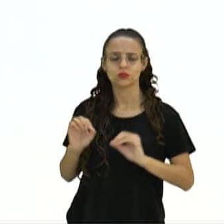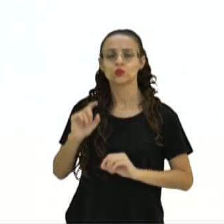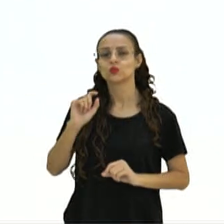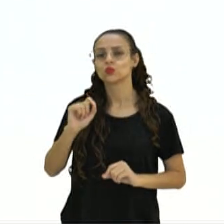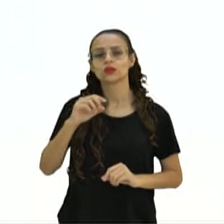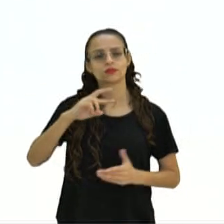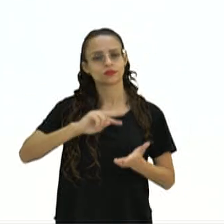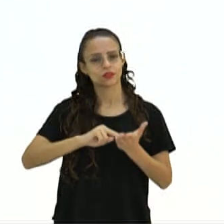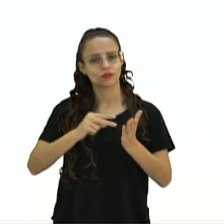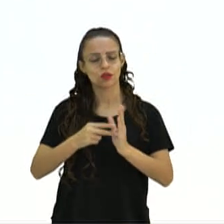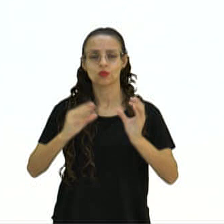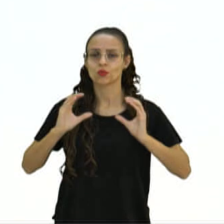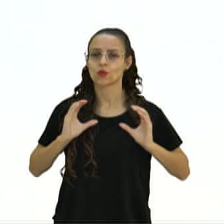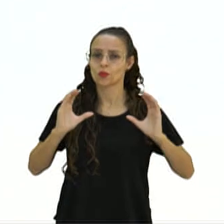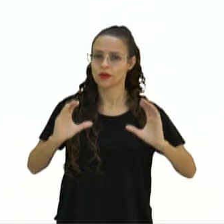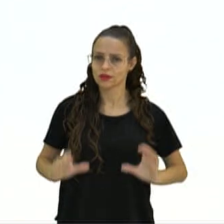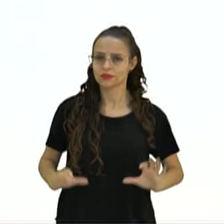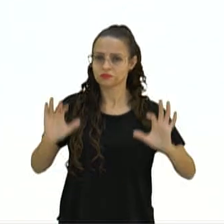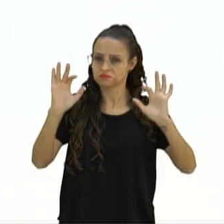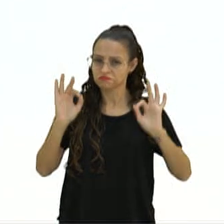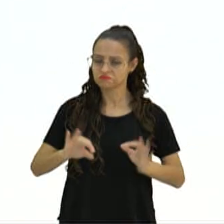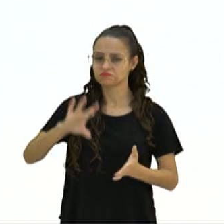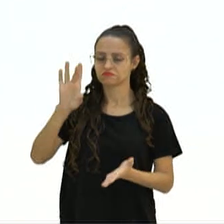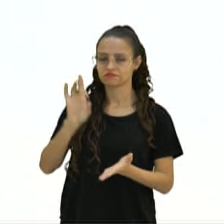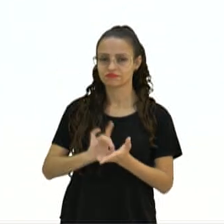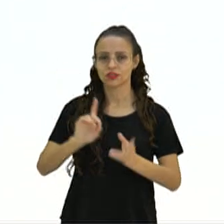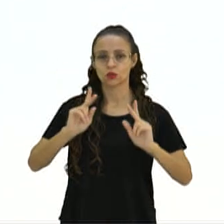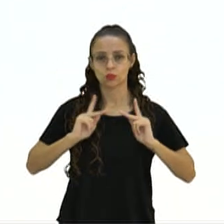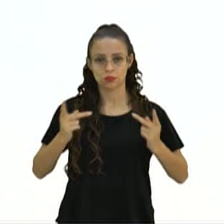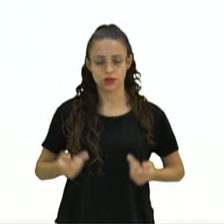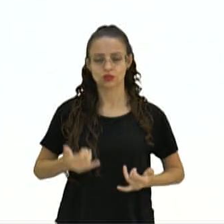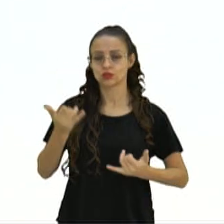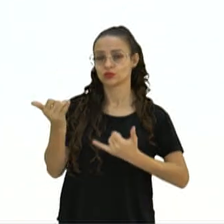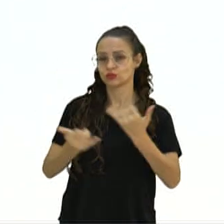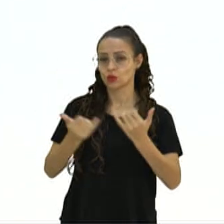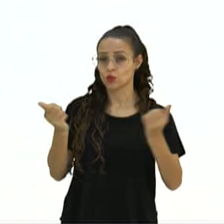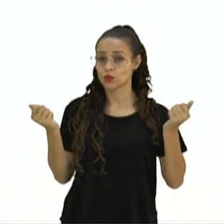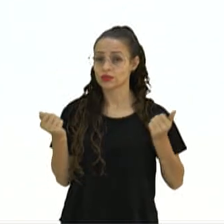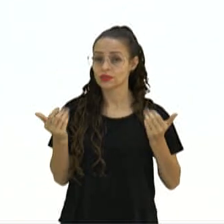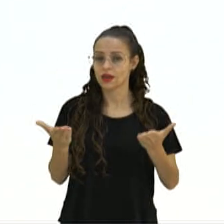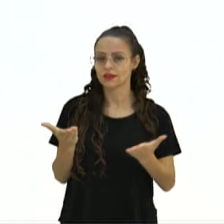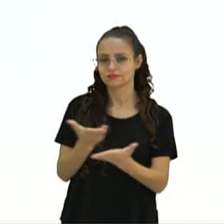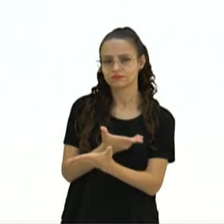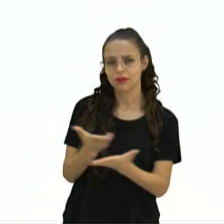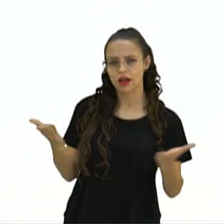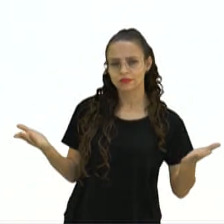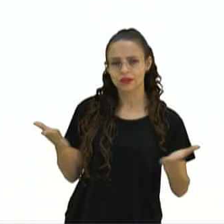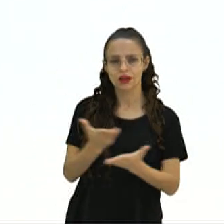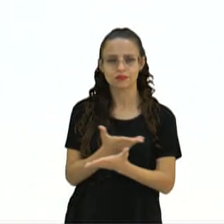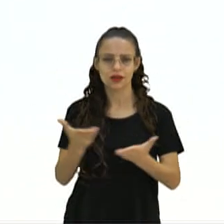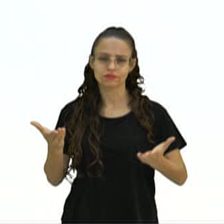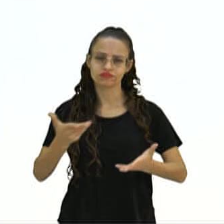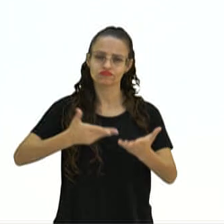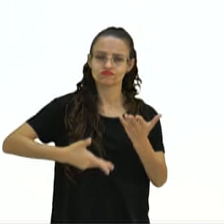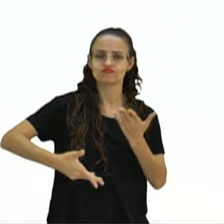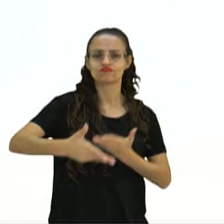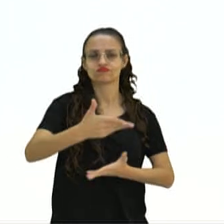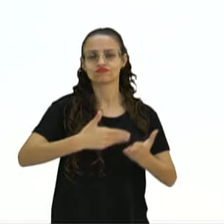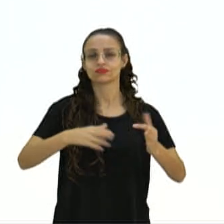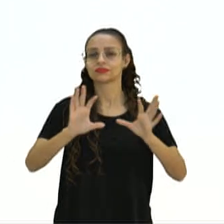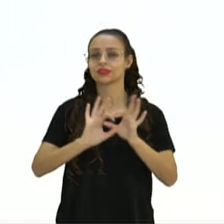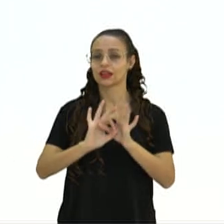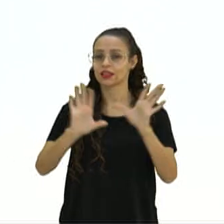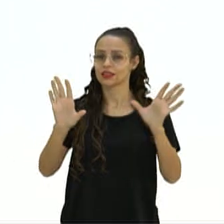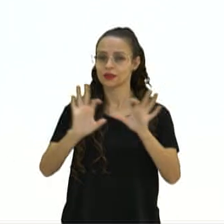o comportamento real dos seres humanos. O jogo propicia a seus participantes o envolvimento e a